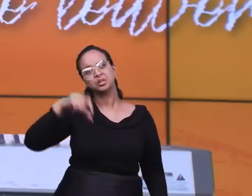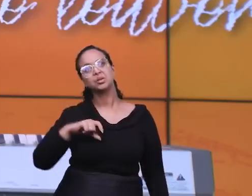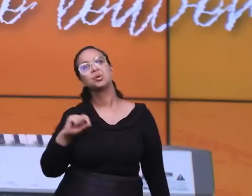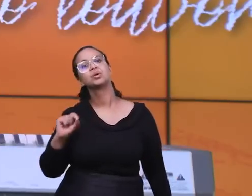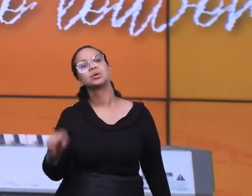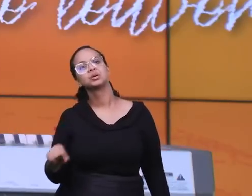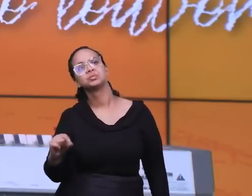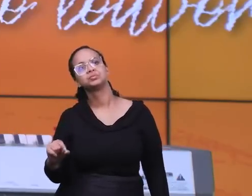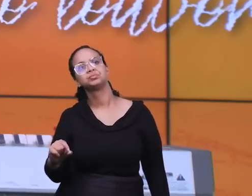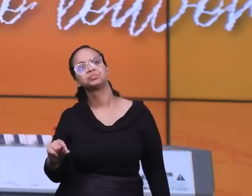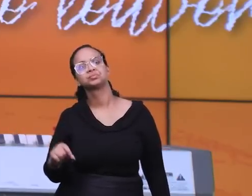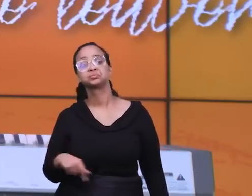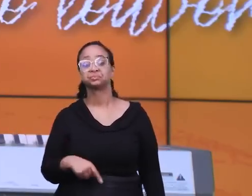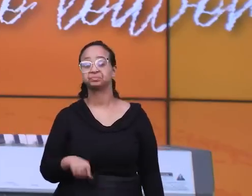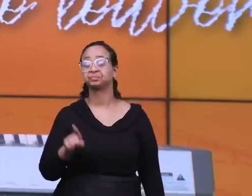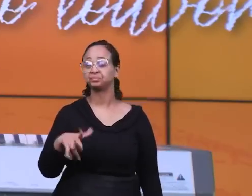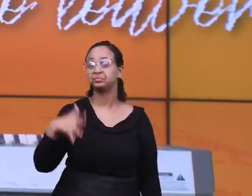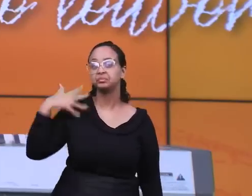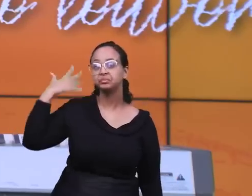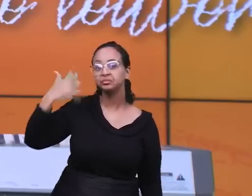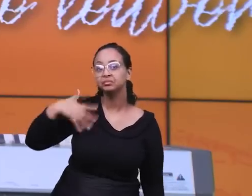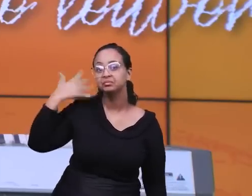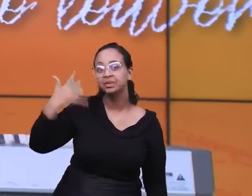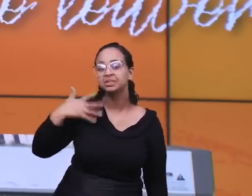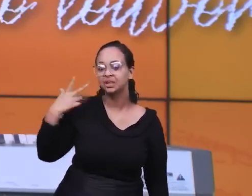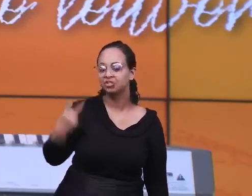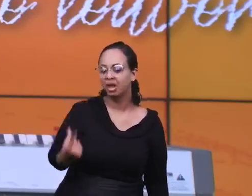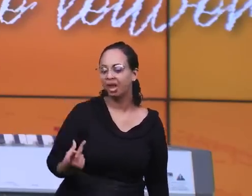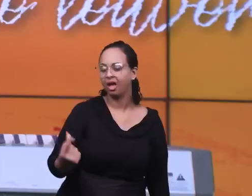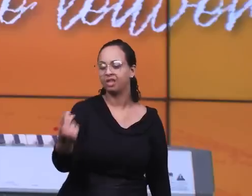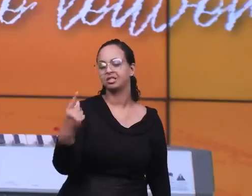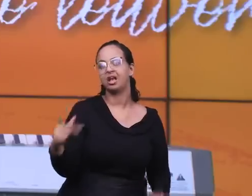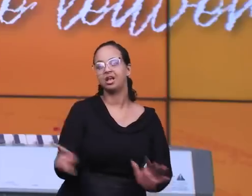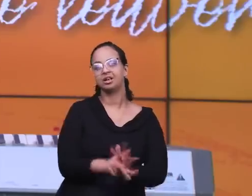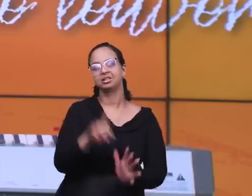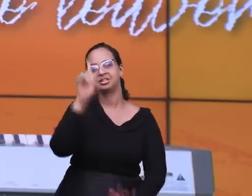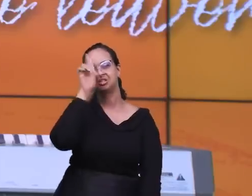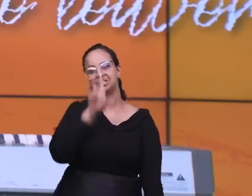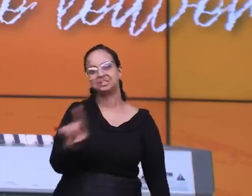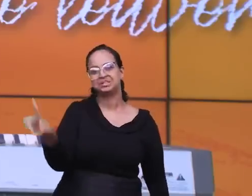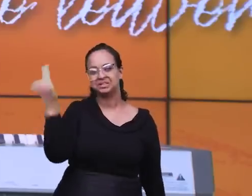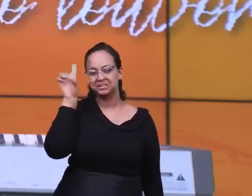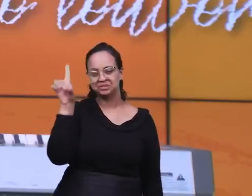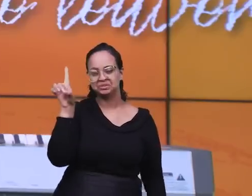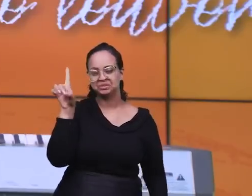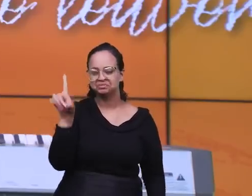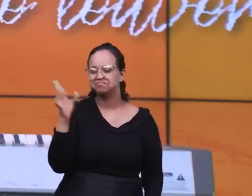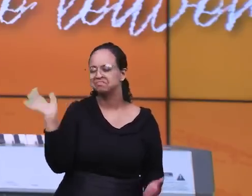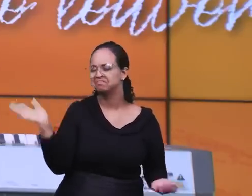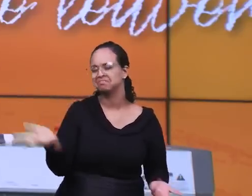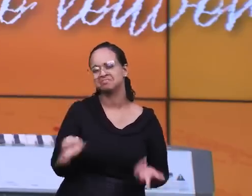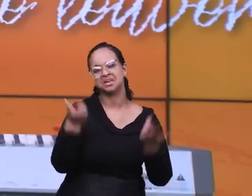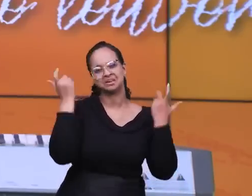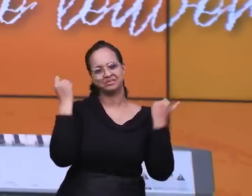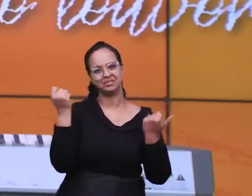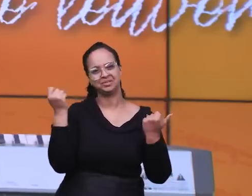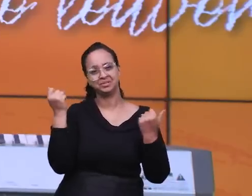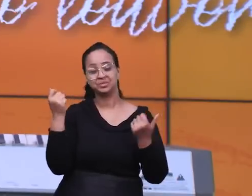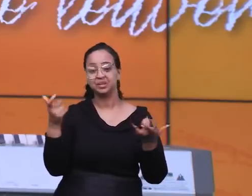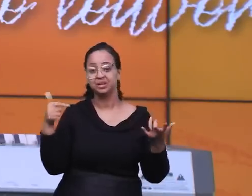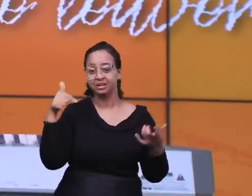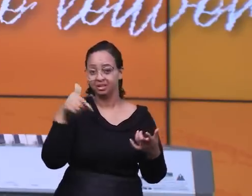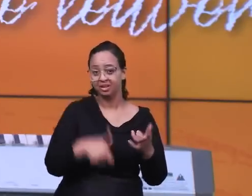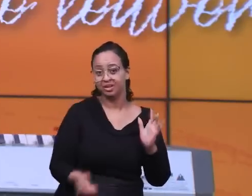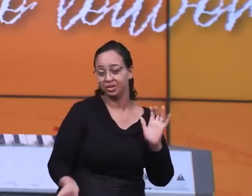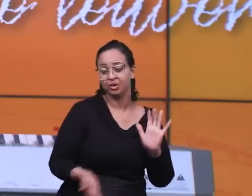é: Esta é a mensagem eterna de Deus. Um louvor maravilhoso. E